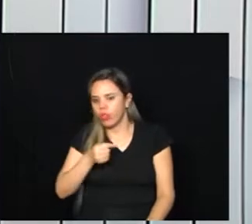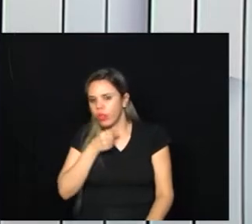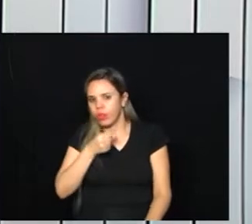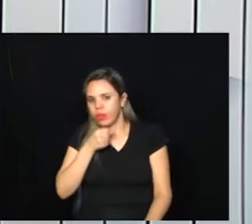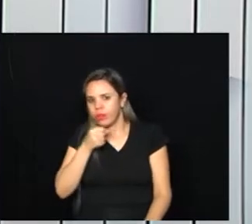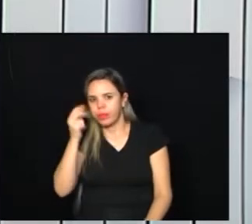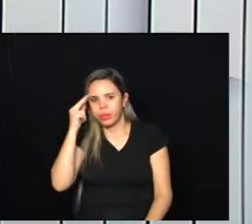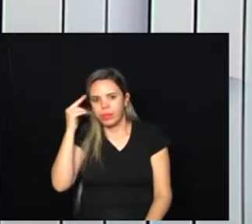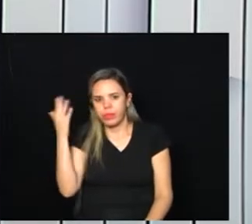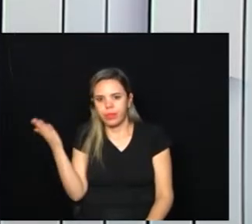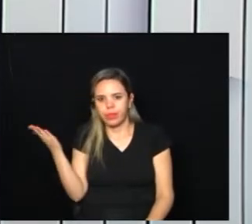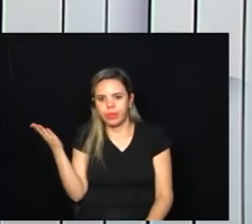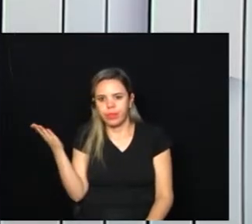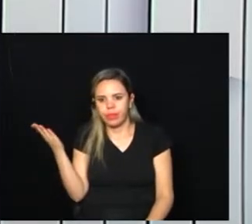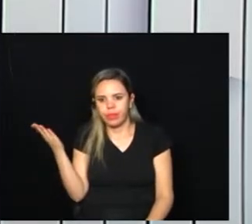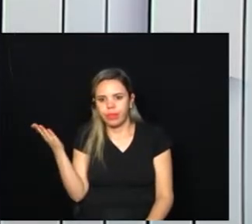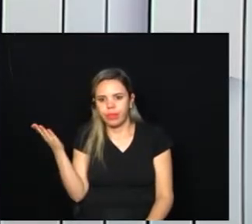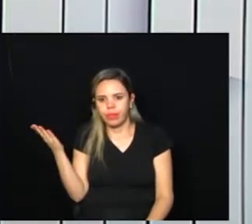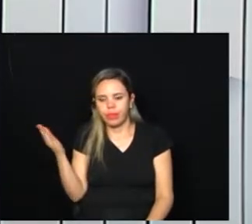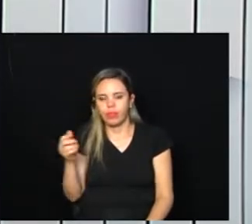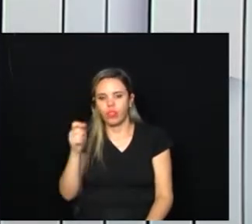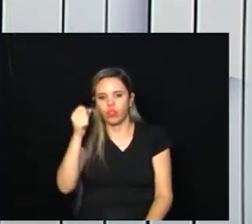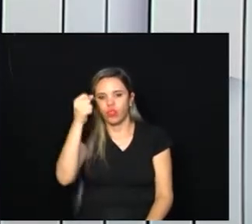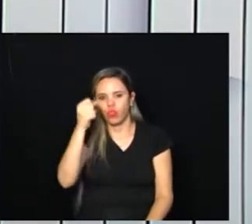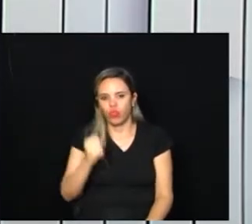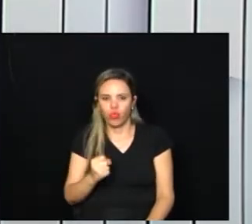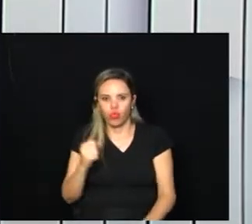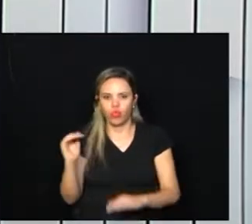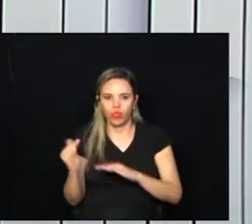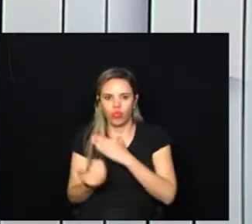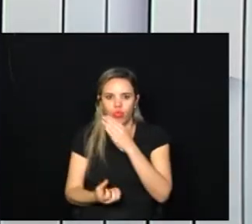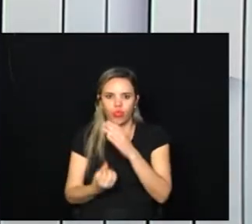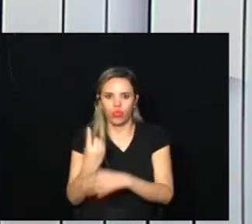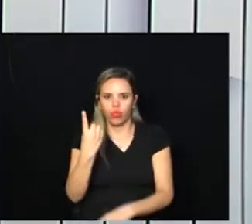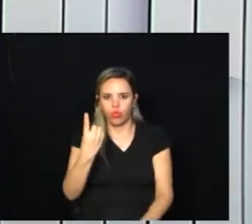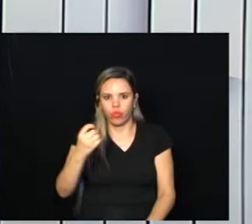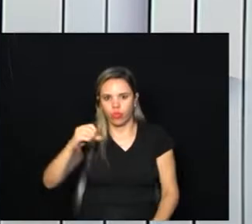repórter André Aranha, que está na região sul, no bairro fundado em